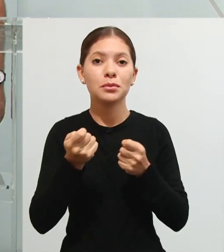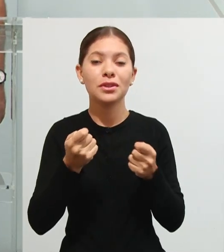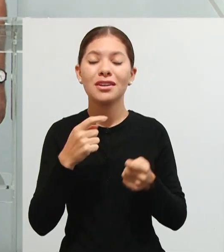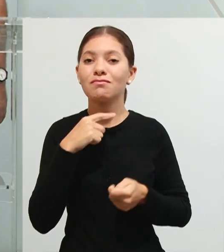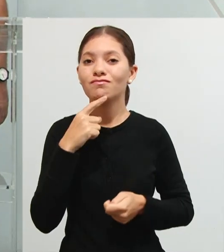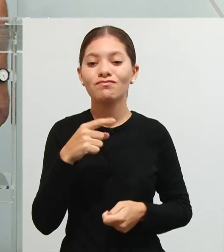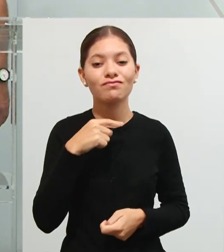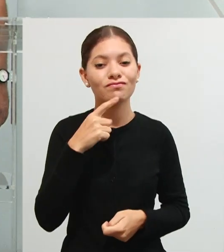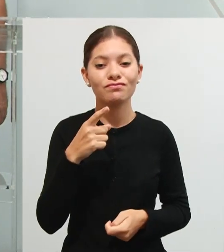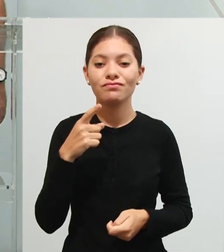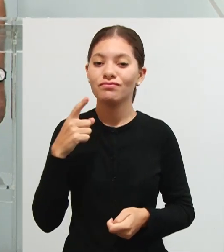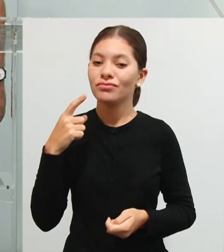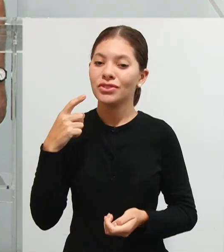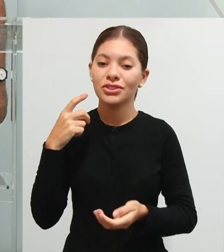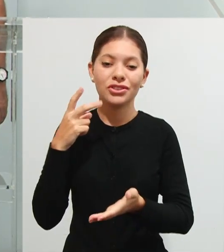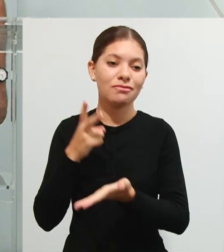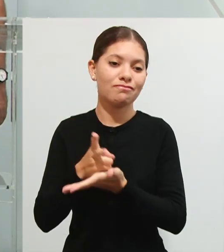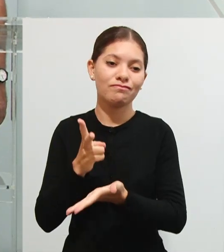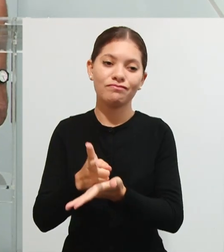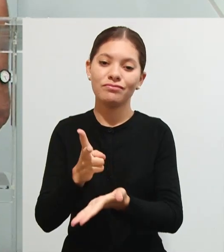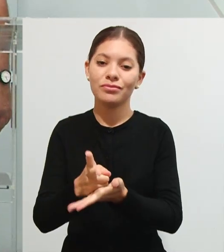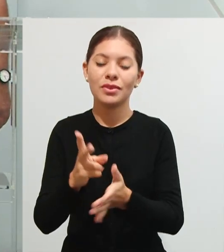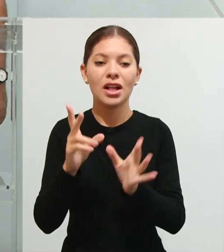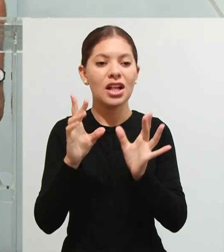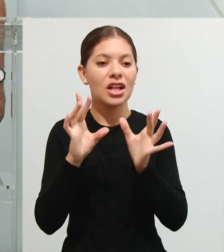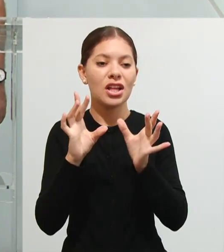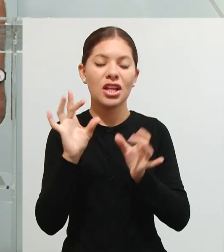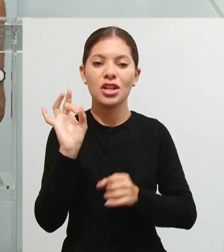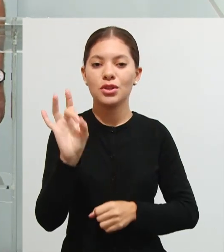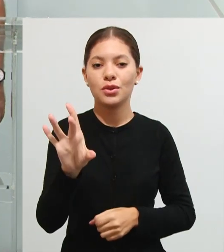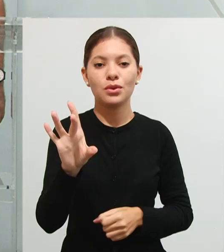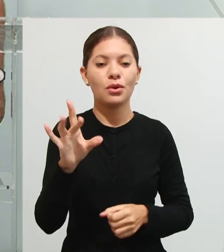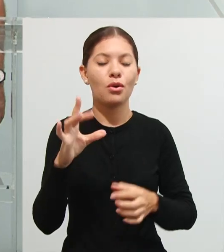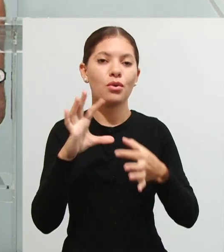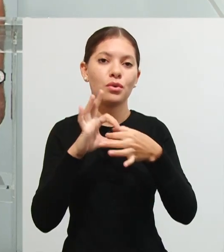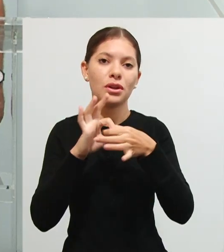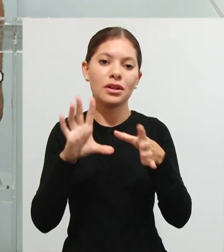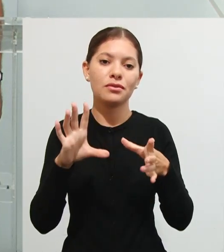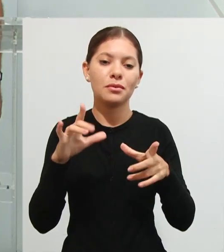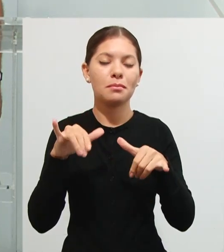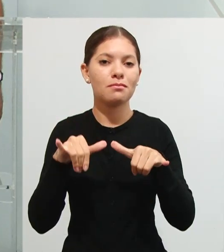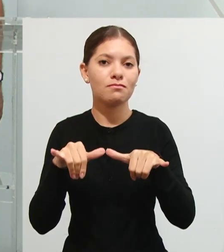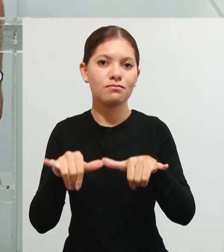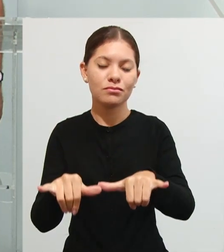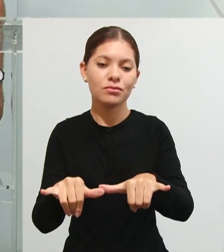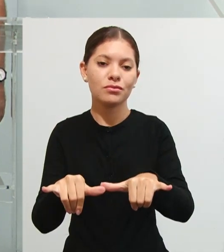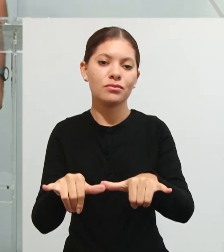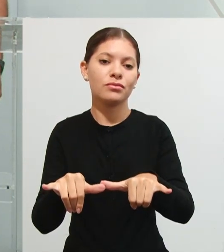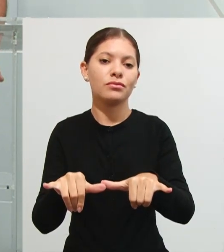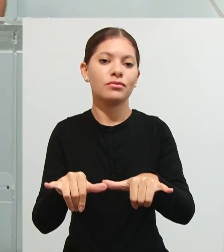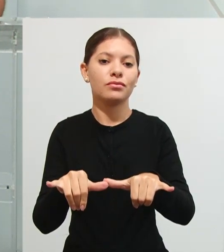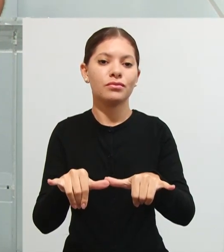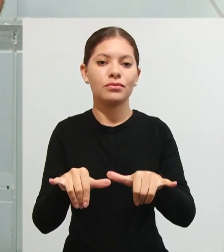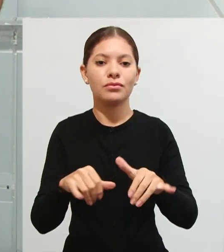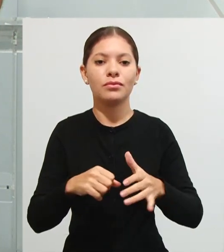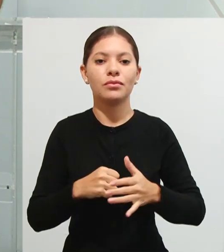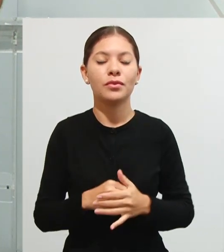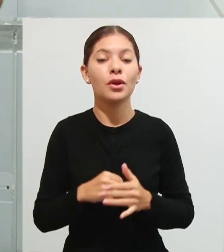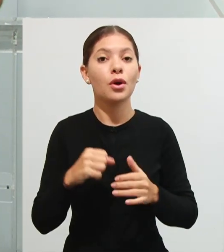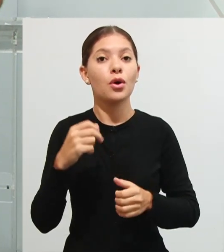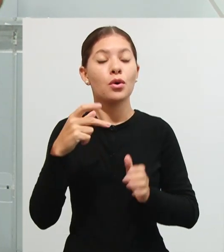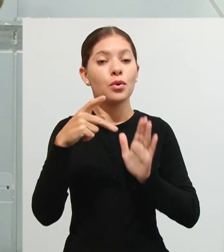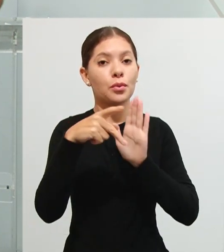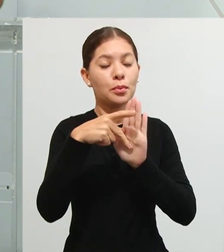correr sozinha, ela não tem como girar sozinha. O livre mercado é uma falácia, ele não se sustenta. O próprio